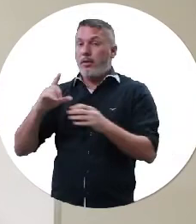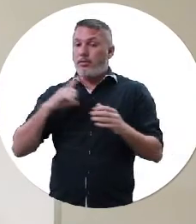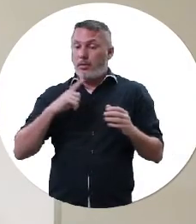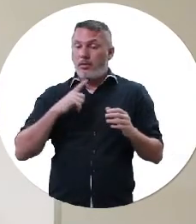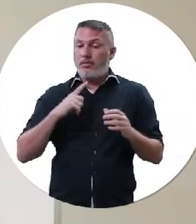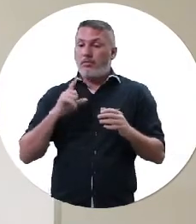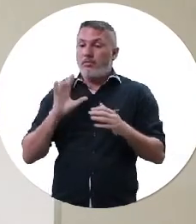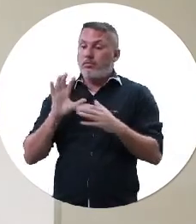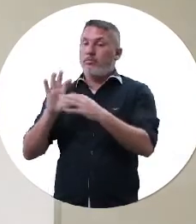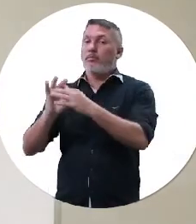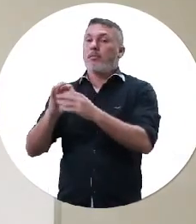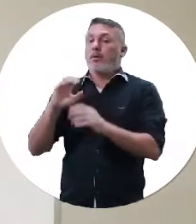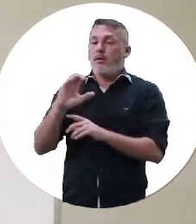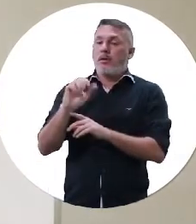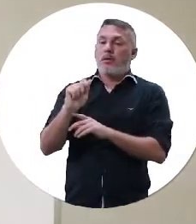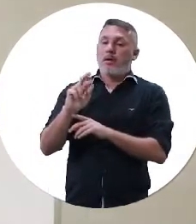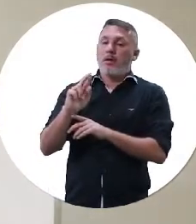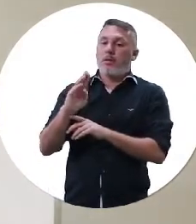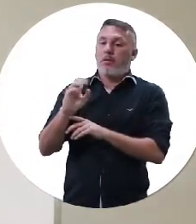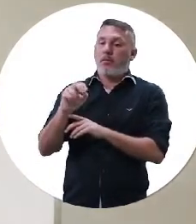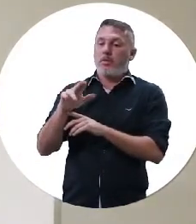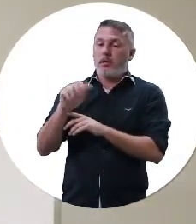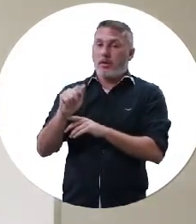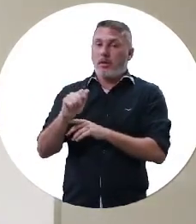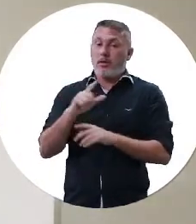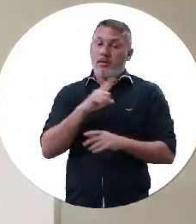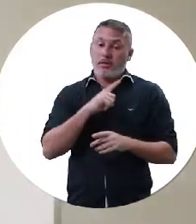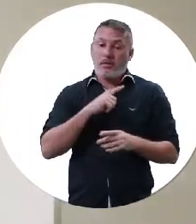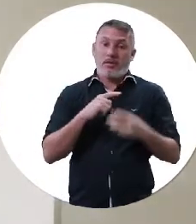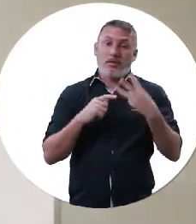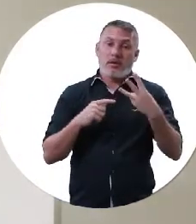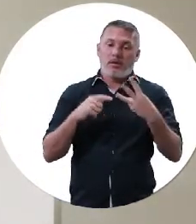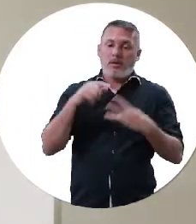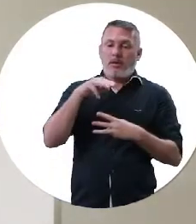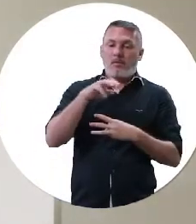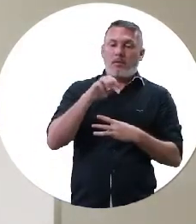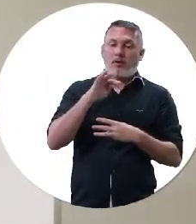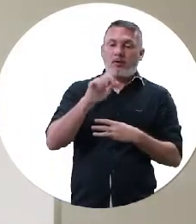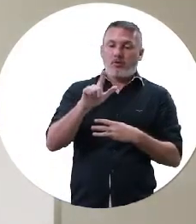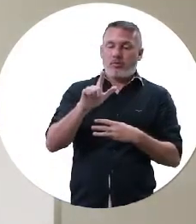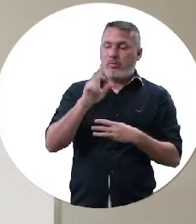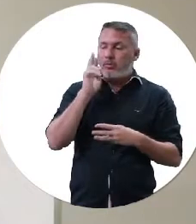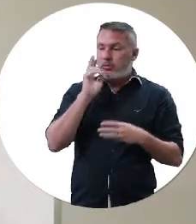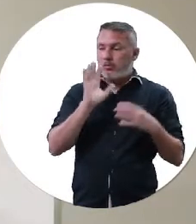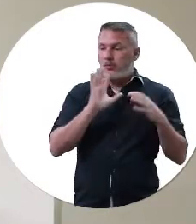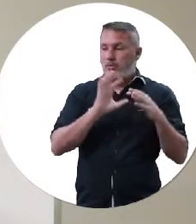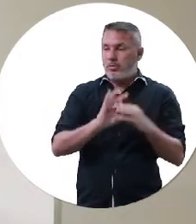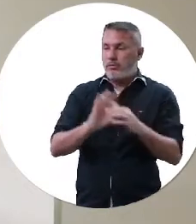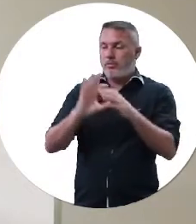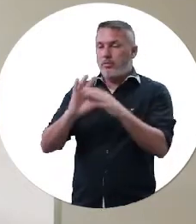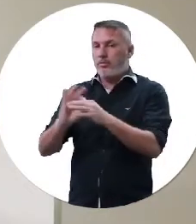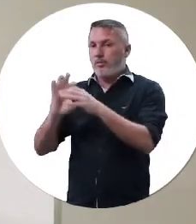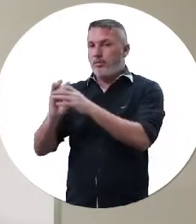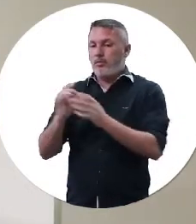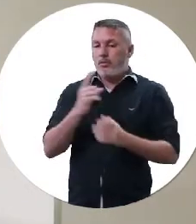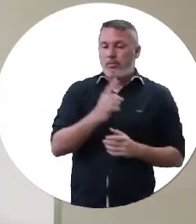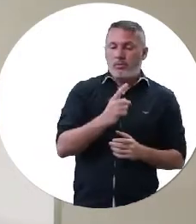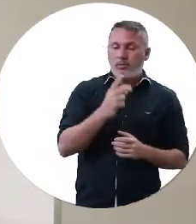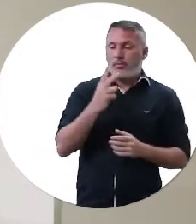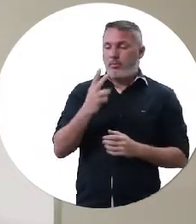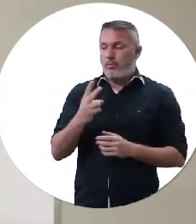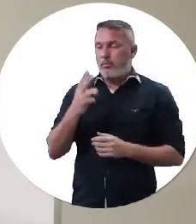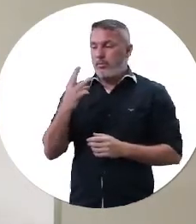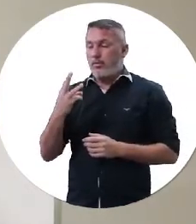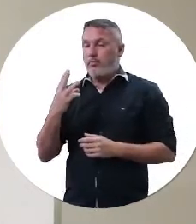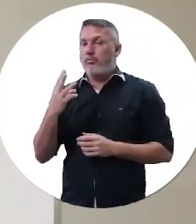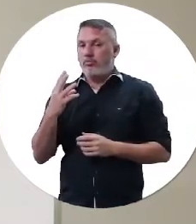3, 4. Aonde estão ligados esses metils? Um está no carbono 3, outro está no nitrogênio